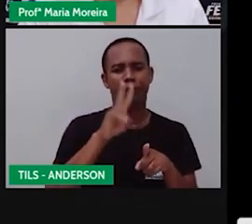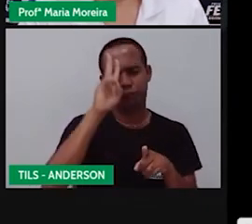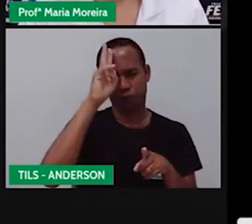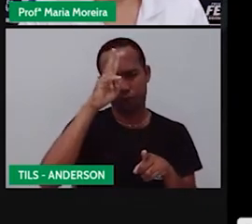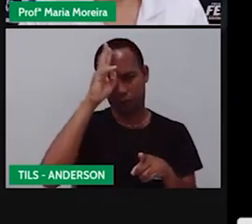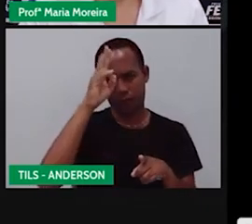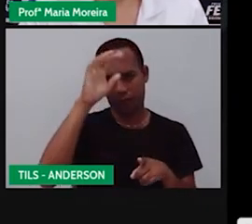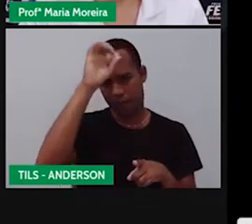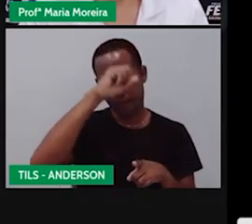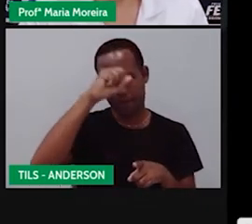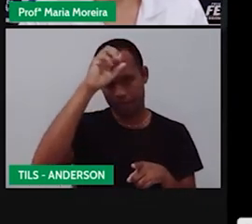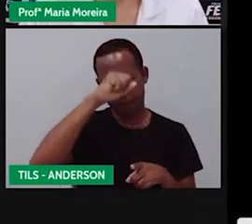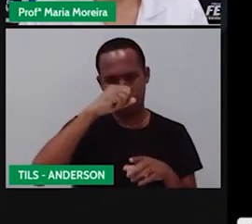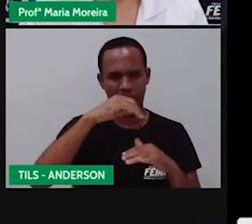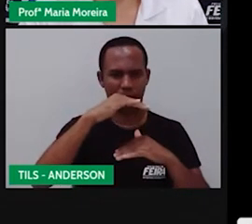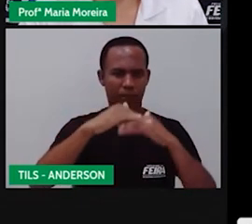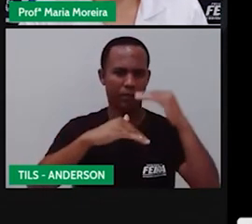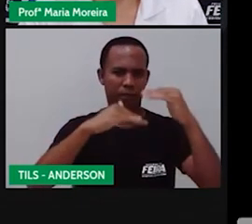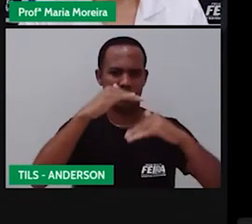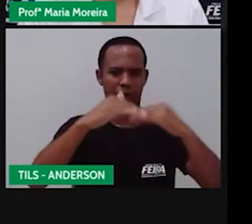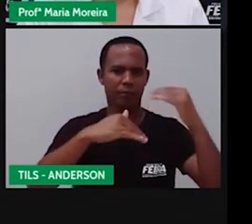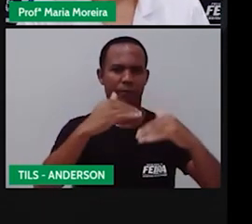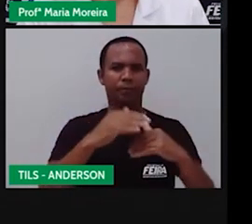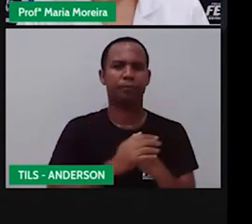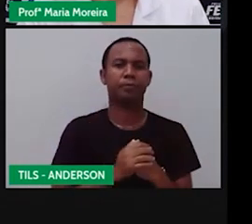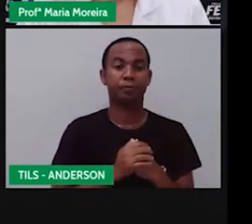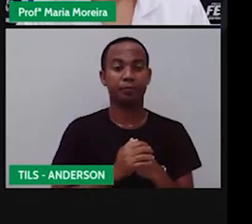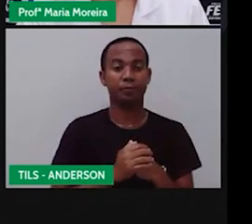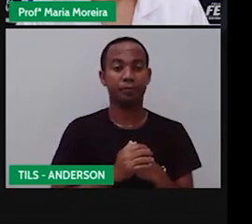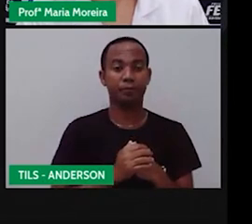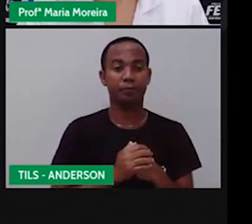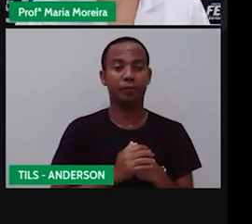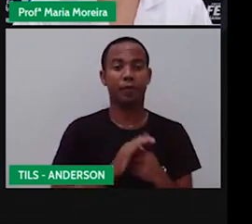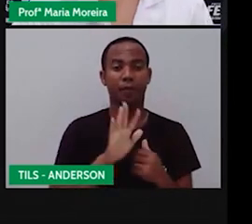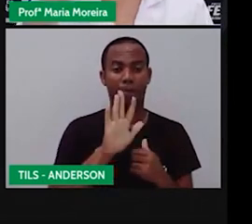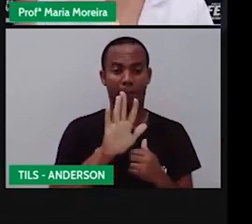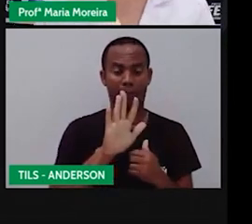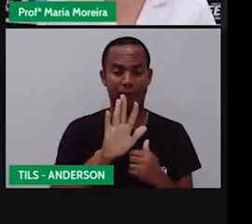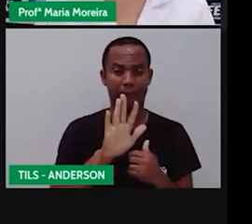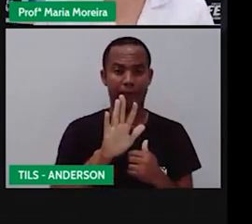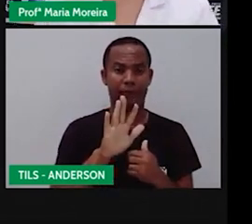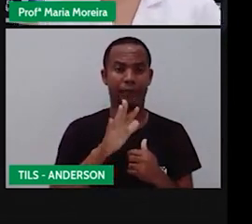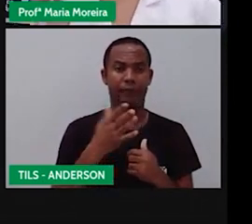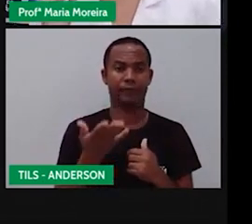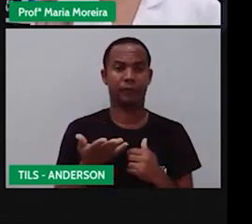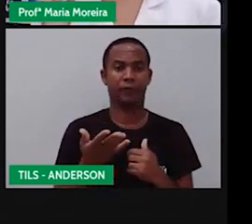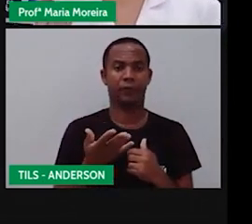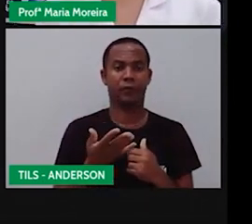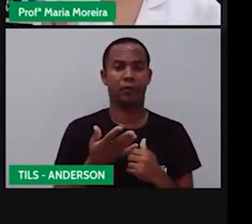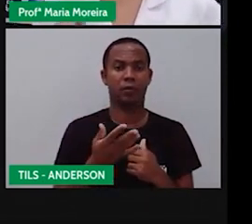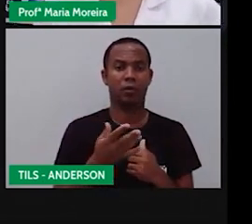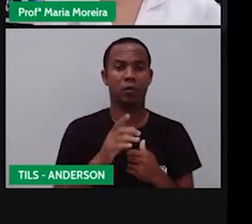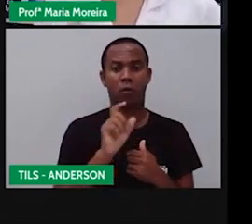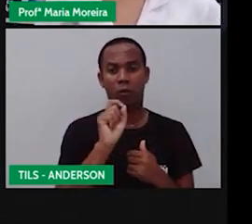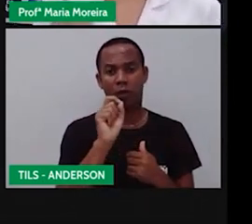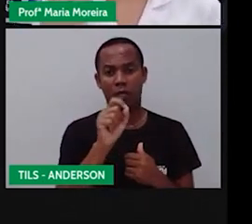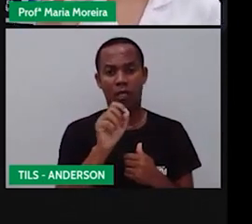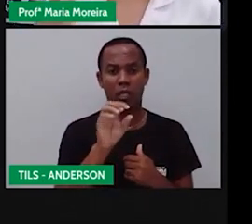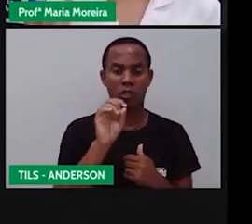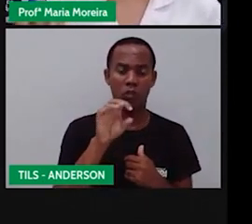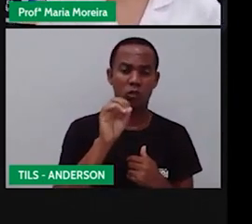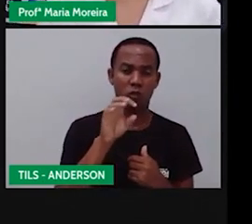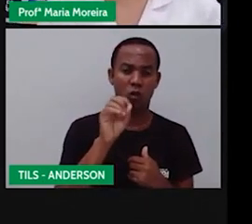Vamos aprender um pouco mais aí sobre narração. Bom, mas, né, não basta